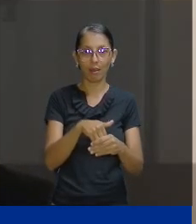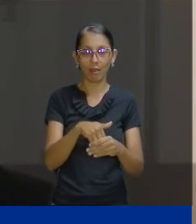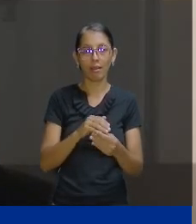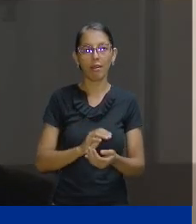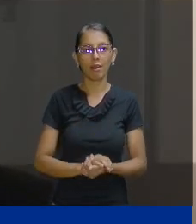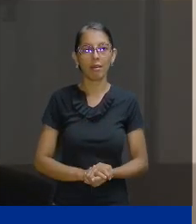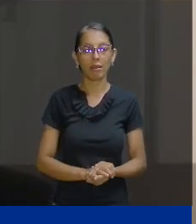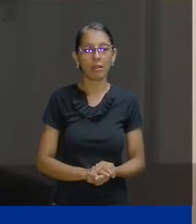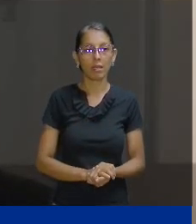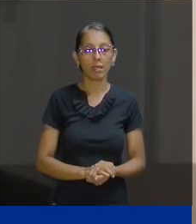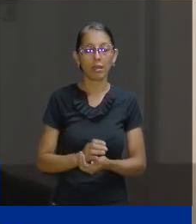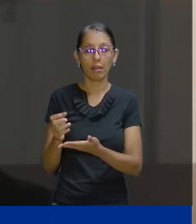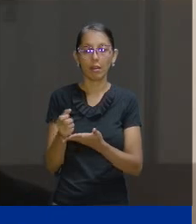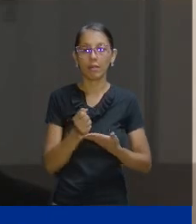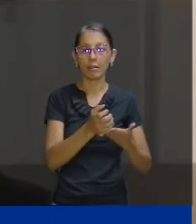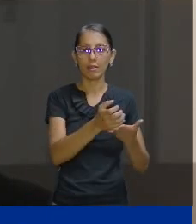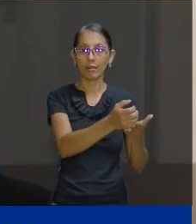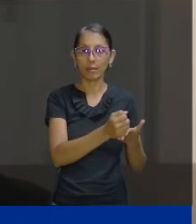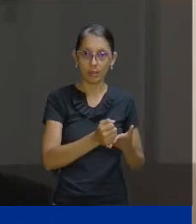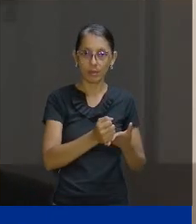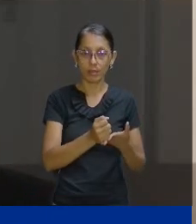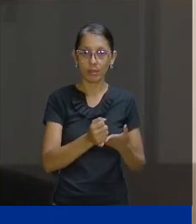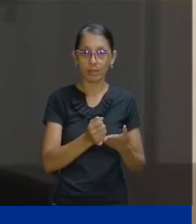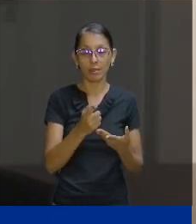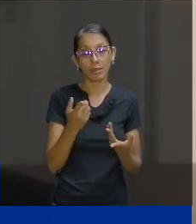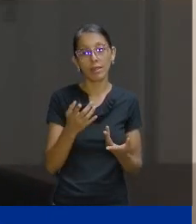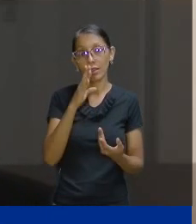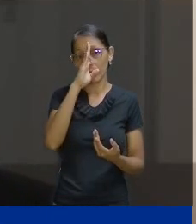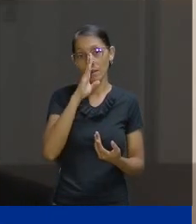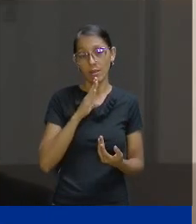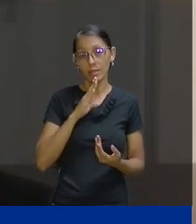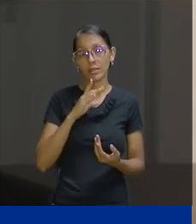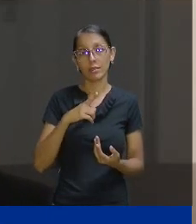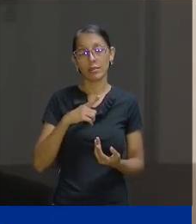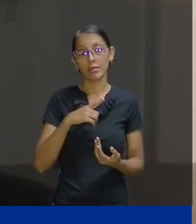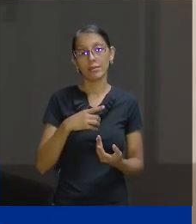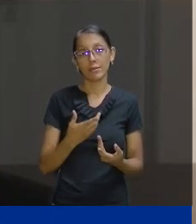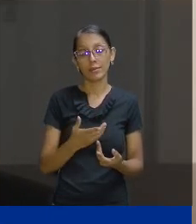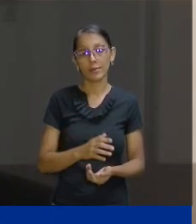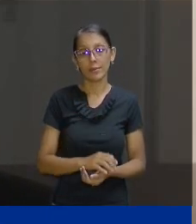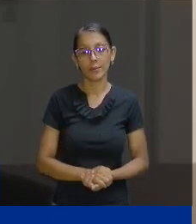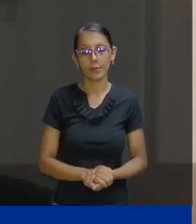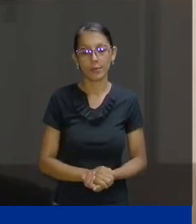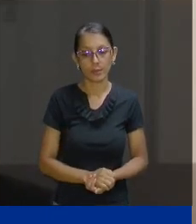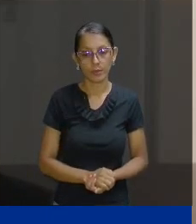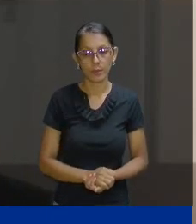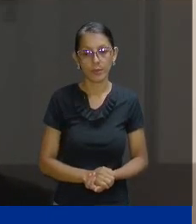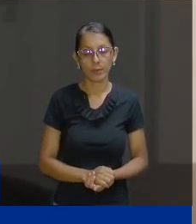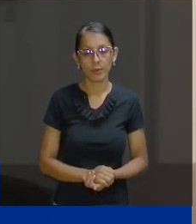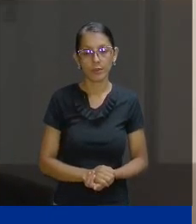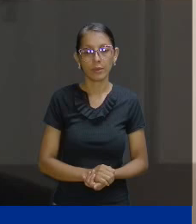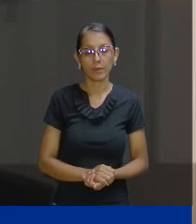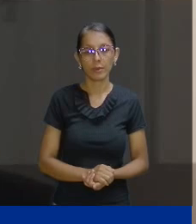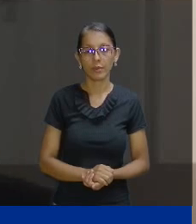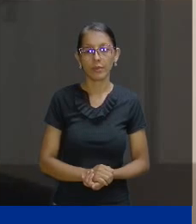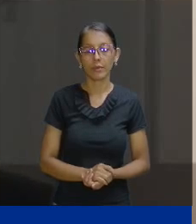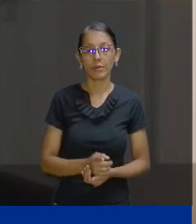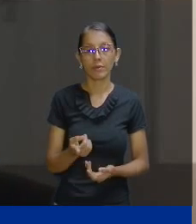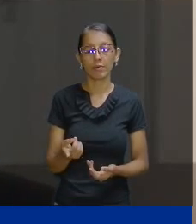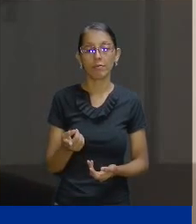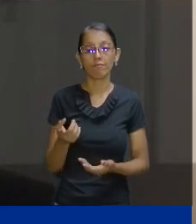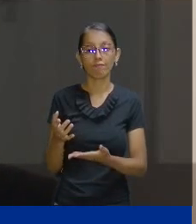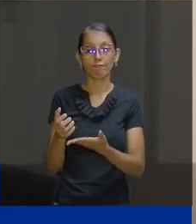seria transporte de eleitores por suposta troca de votos, tem que ser inserido dentro desse contexto. Transporte